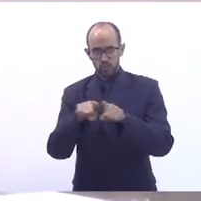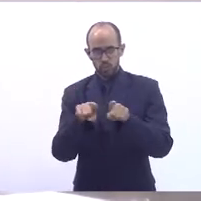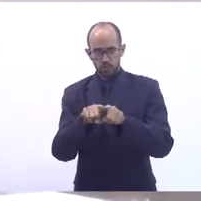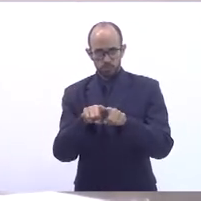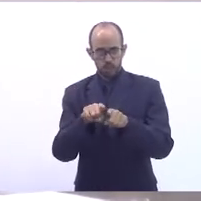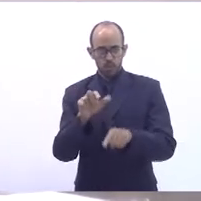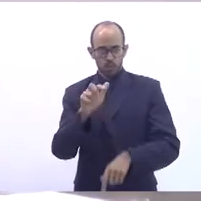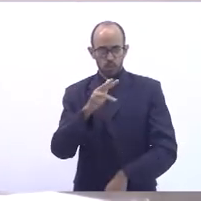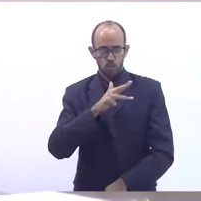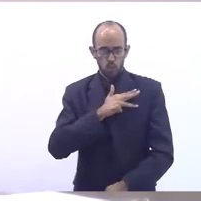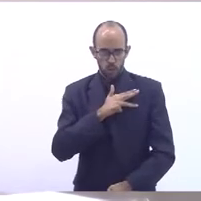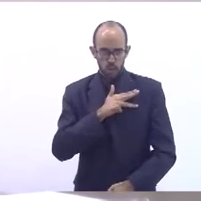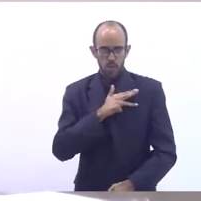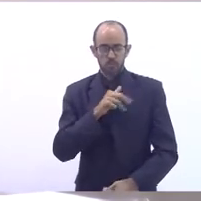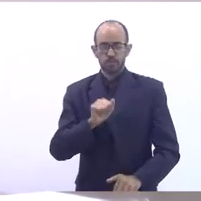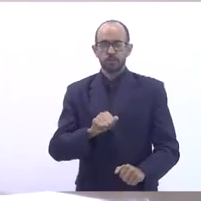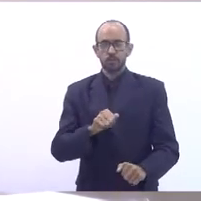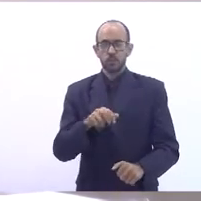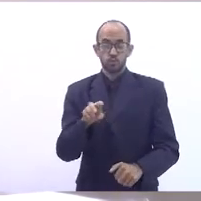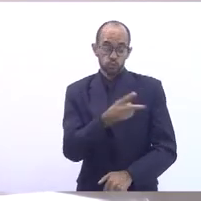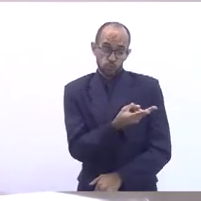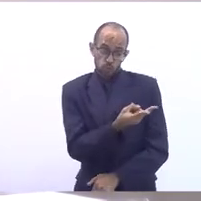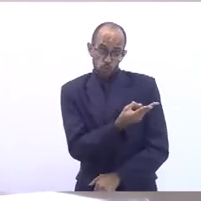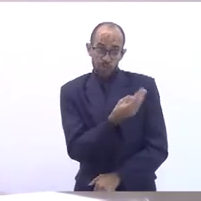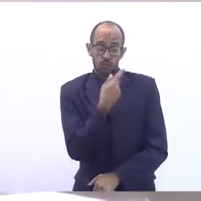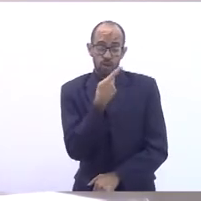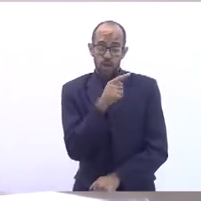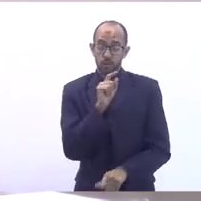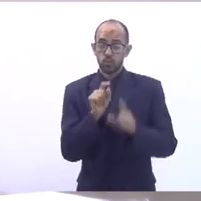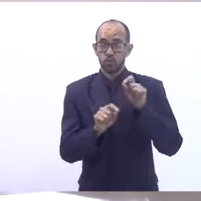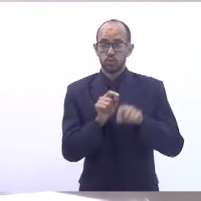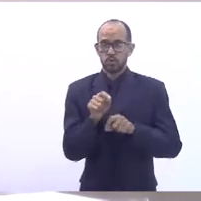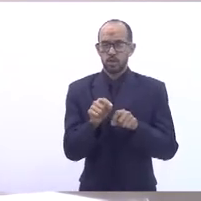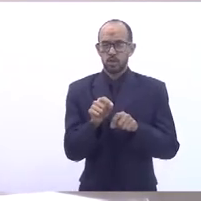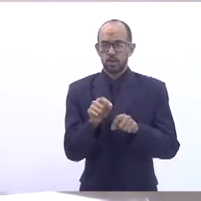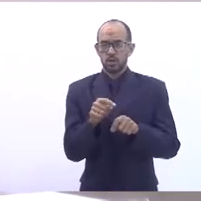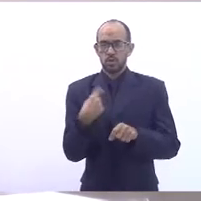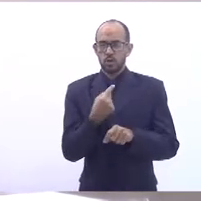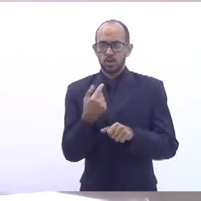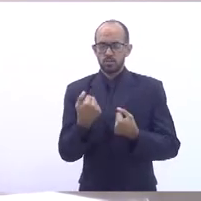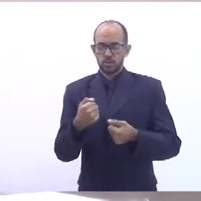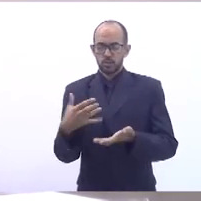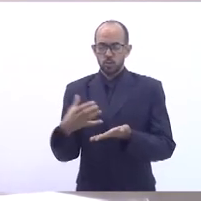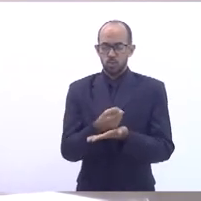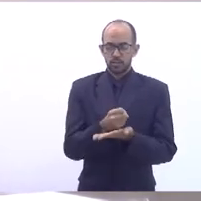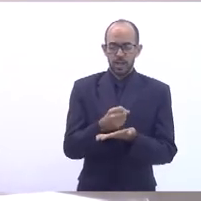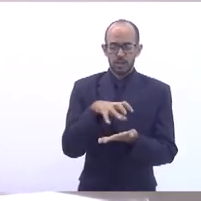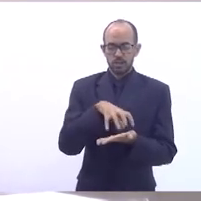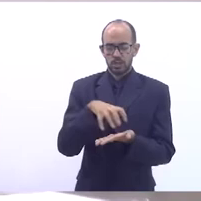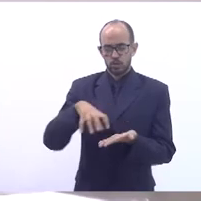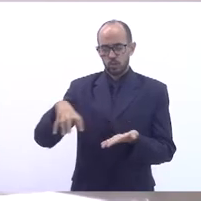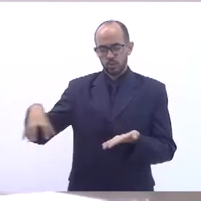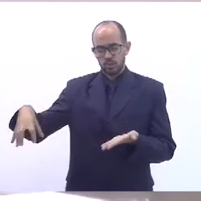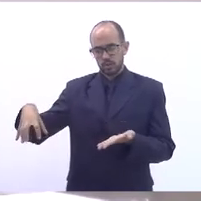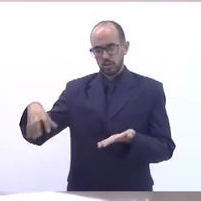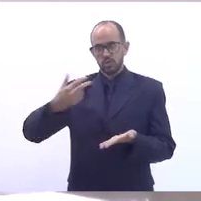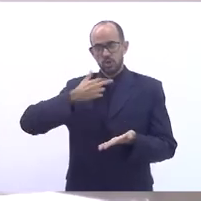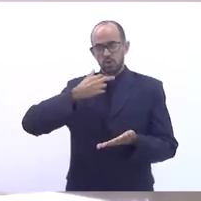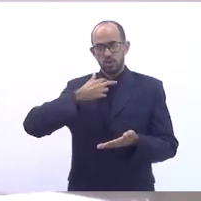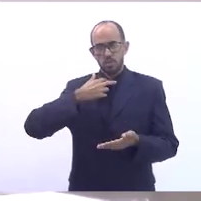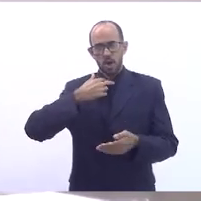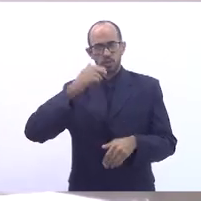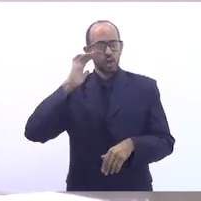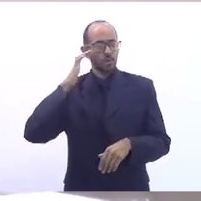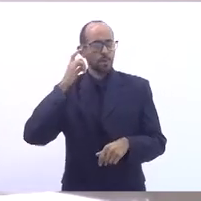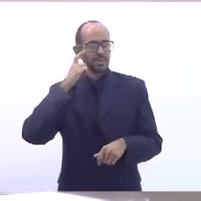tanto fresco quanto Lula tem falado muito isso a gente tem que conquistar setores a gente não pode tratar polícia